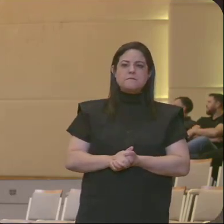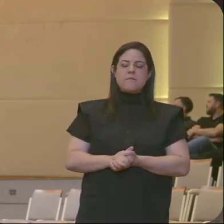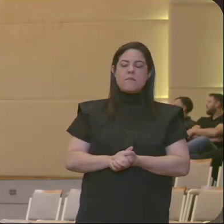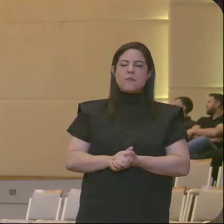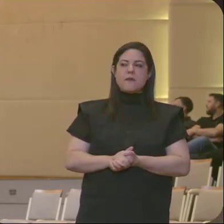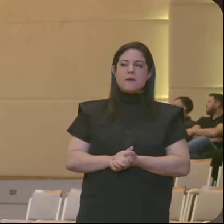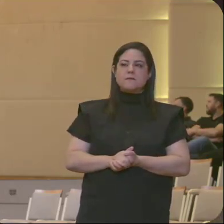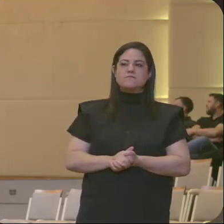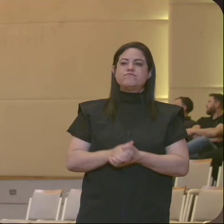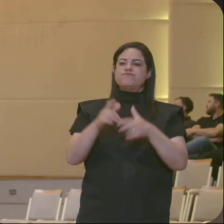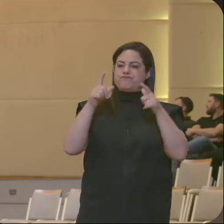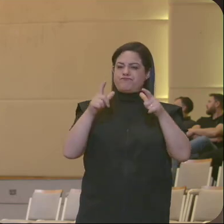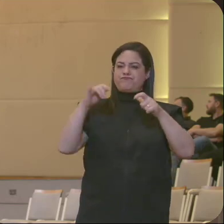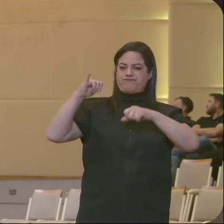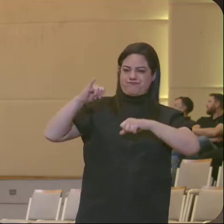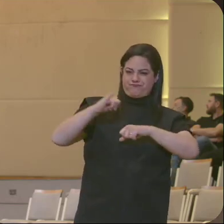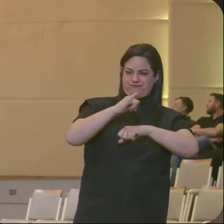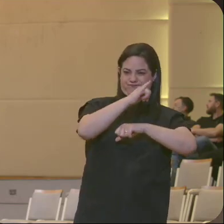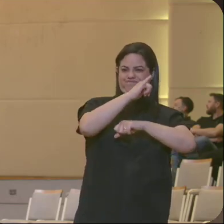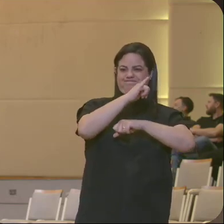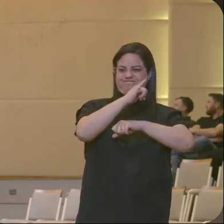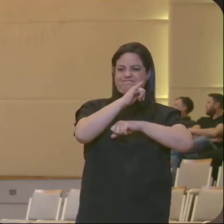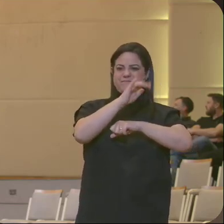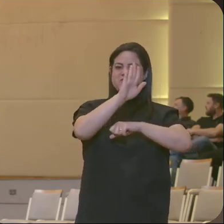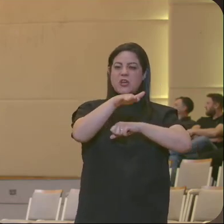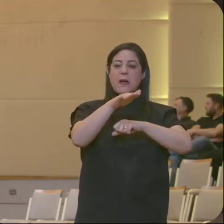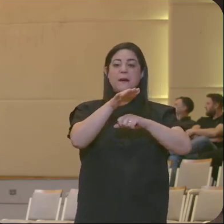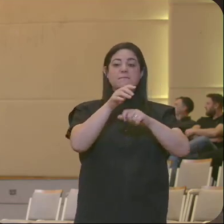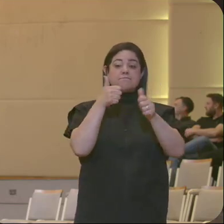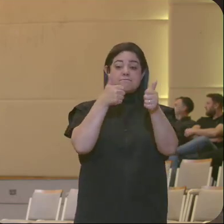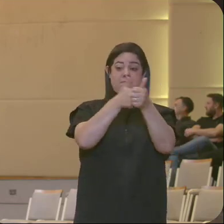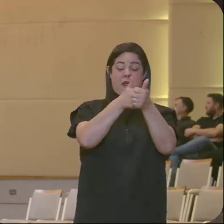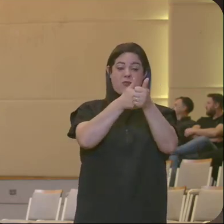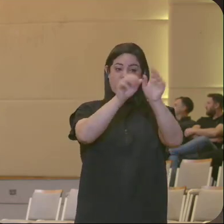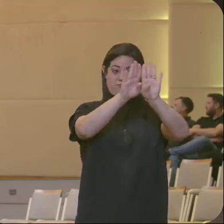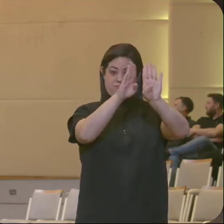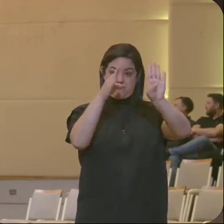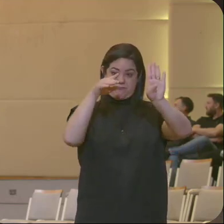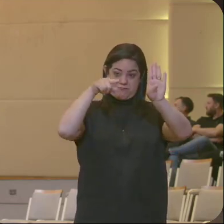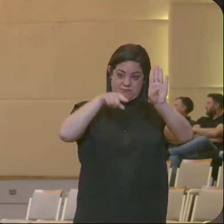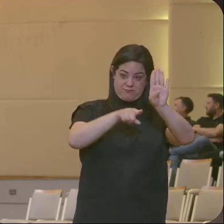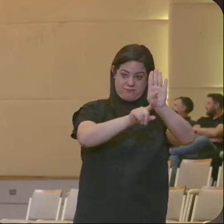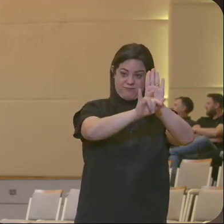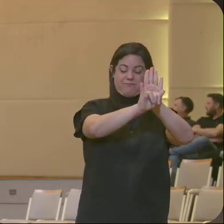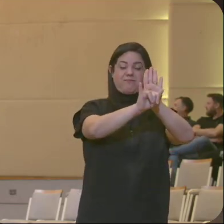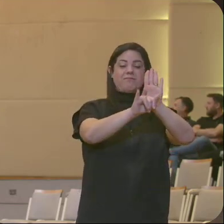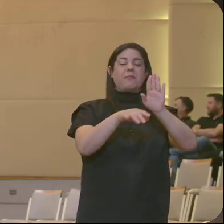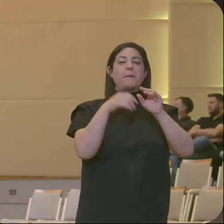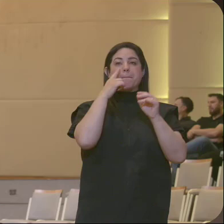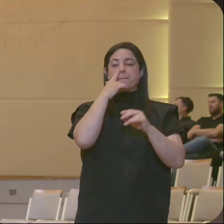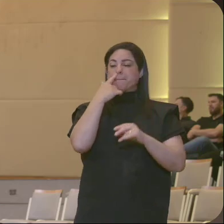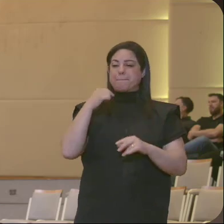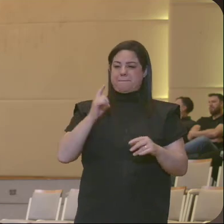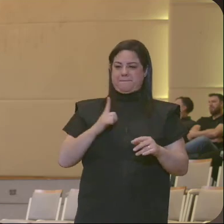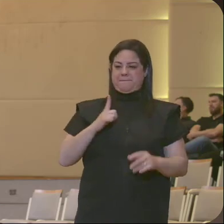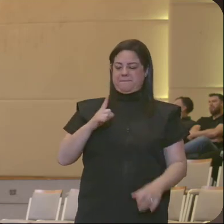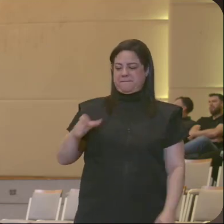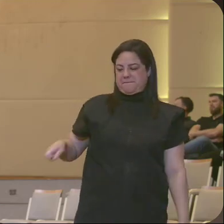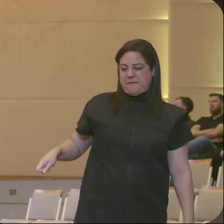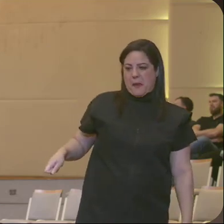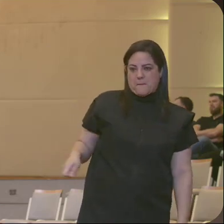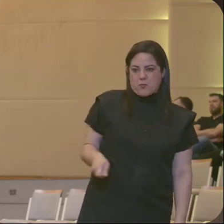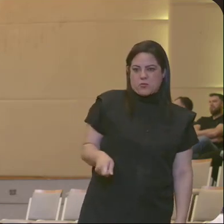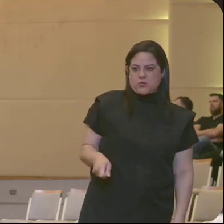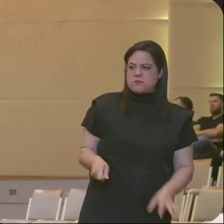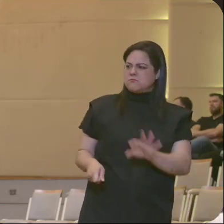saguão do aeroporto, já no seu portão ali de embarque, um menininho com a sua mochilinha, ele não tem